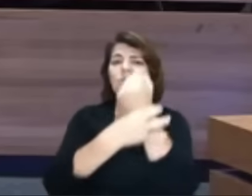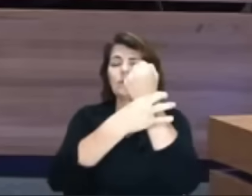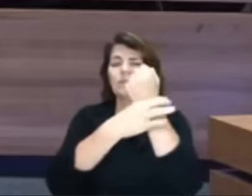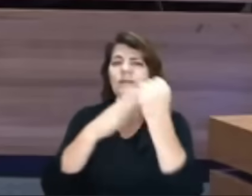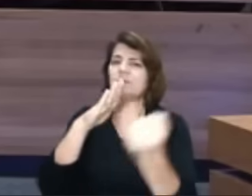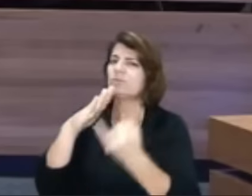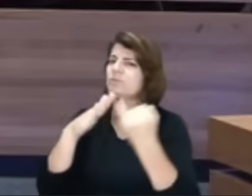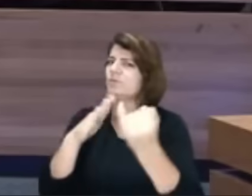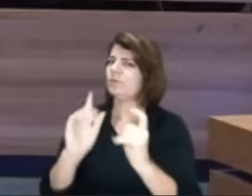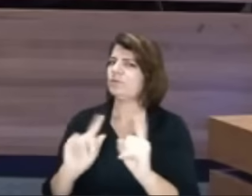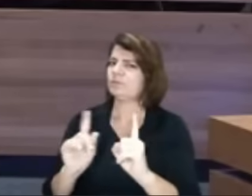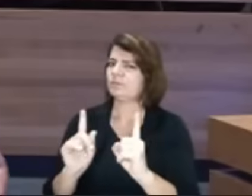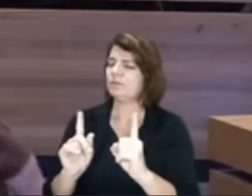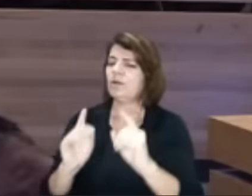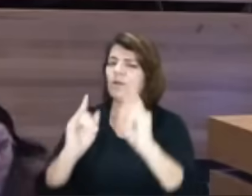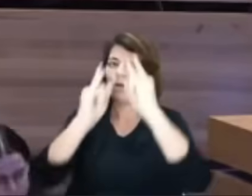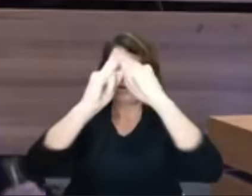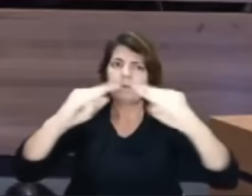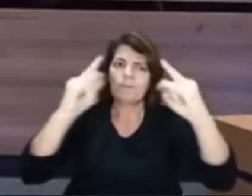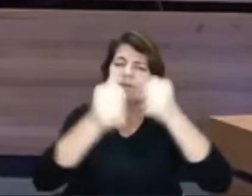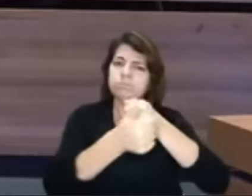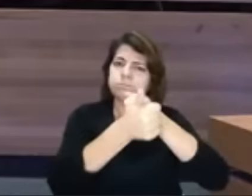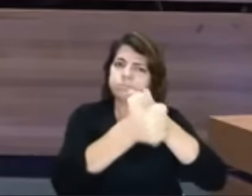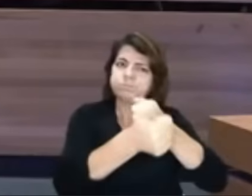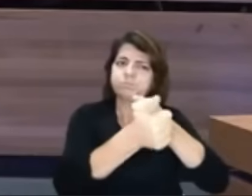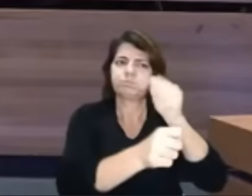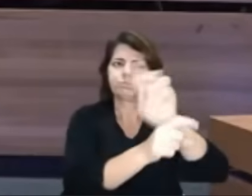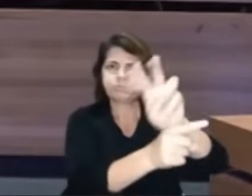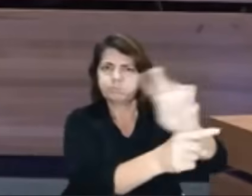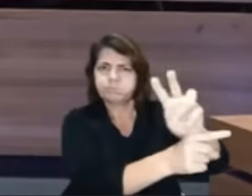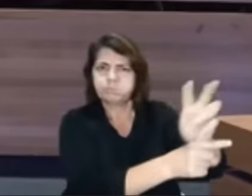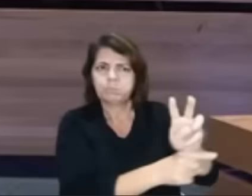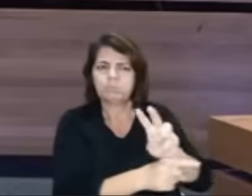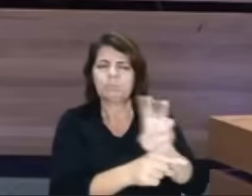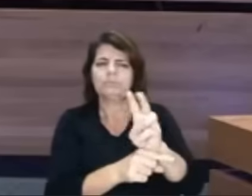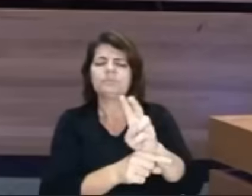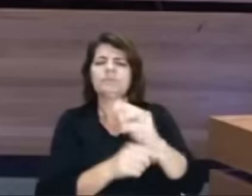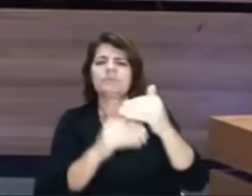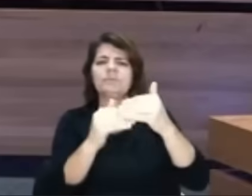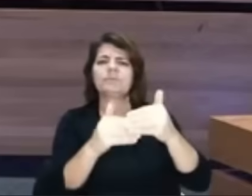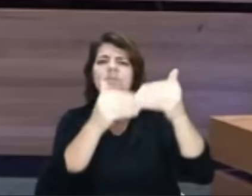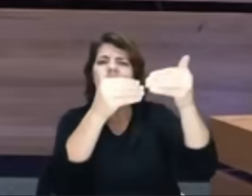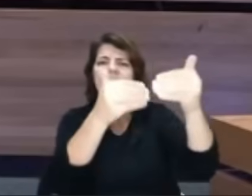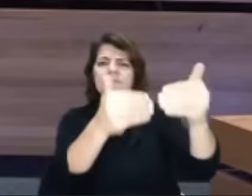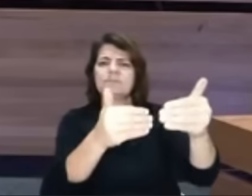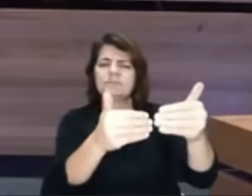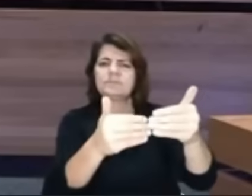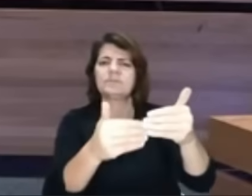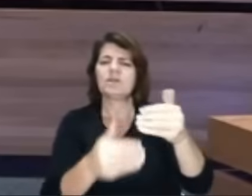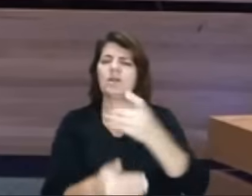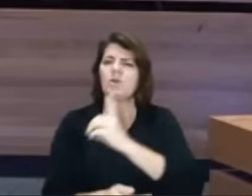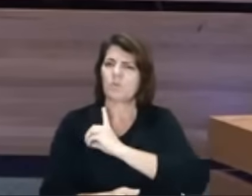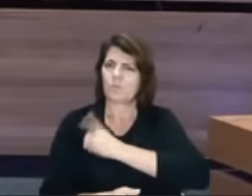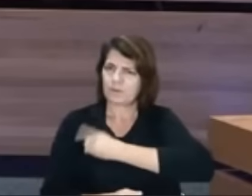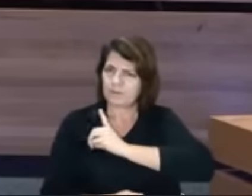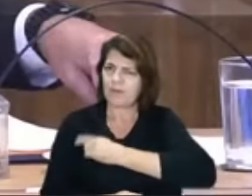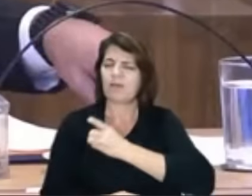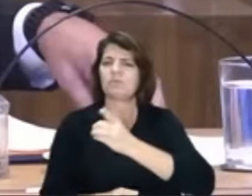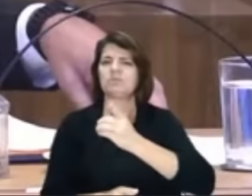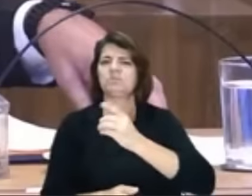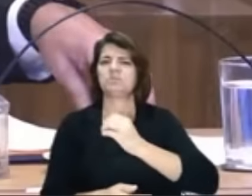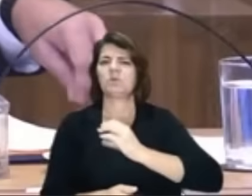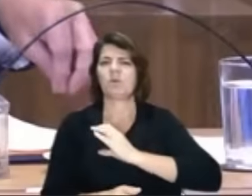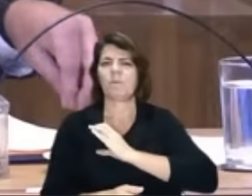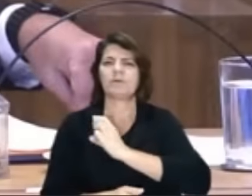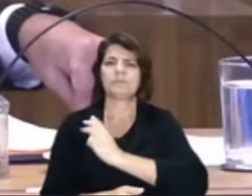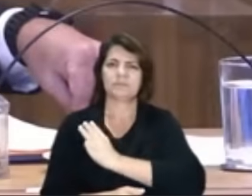eram acompanhados e eles estavam ali na na frente dos eh quartéis os comandos militares e esse